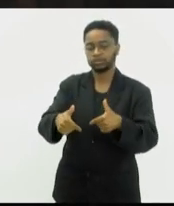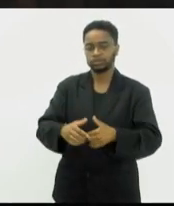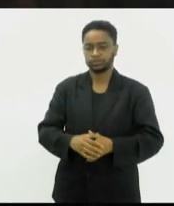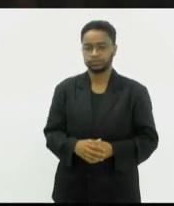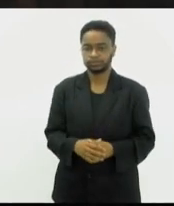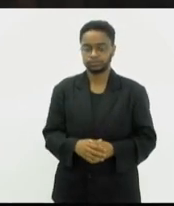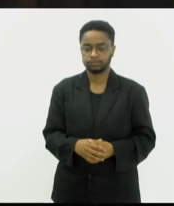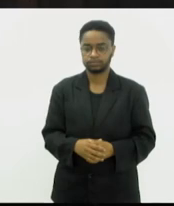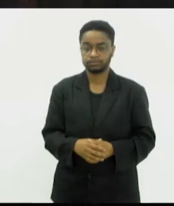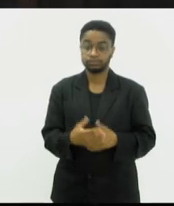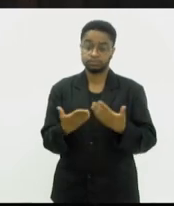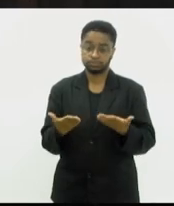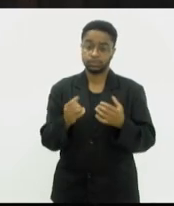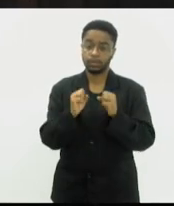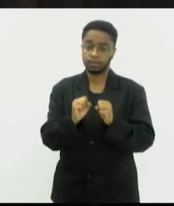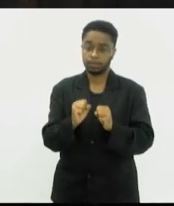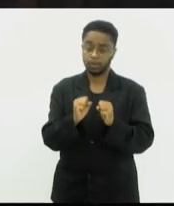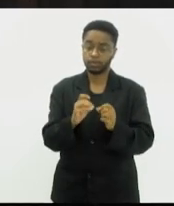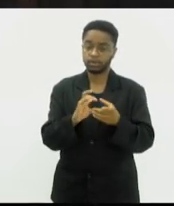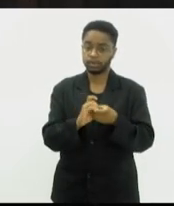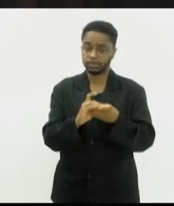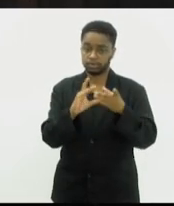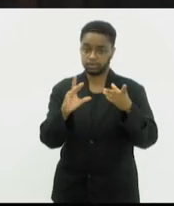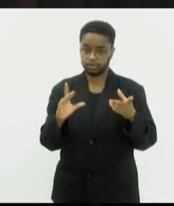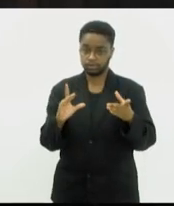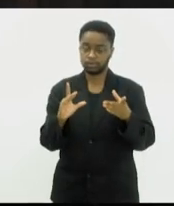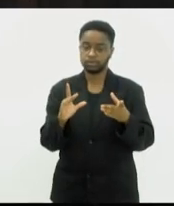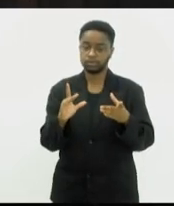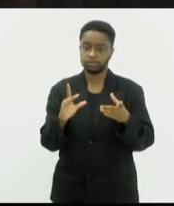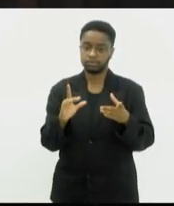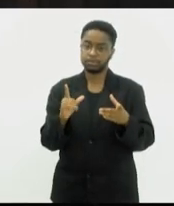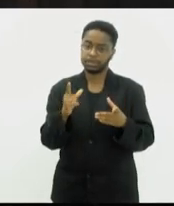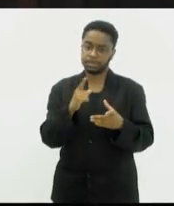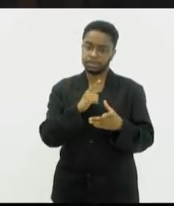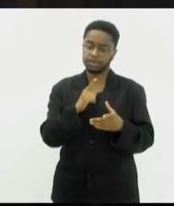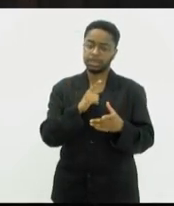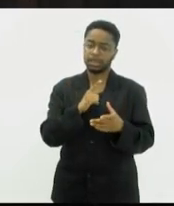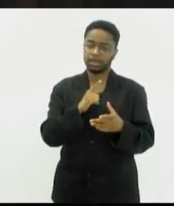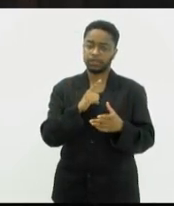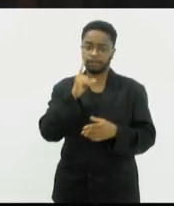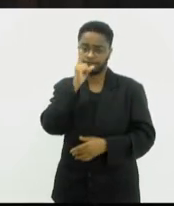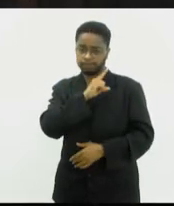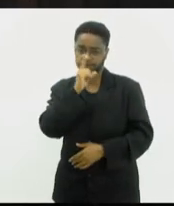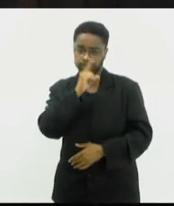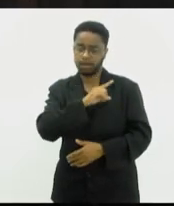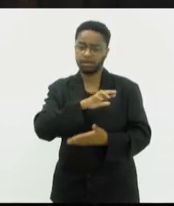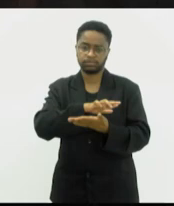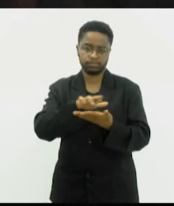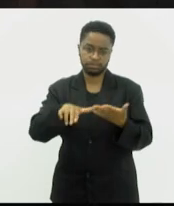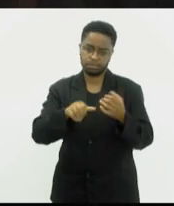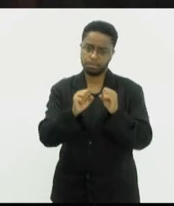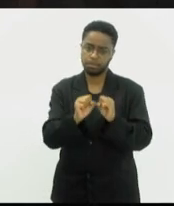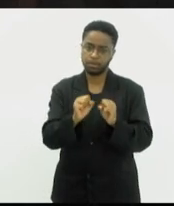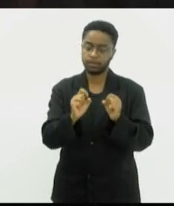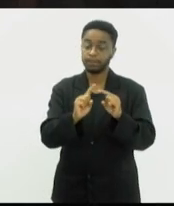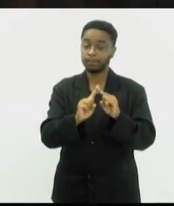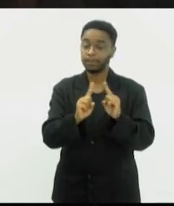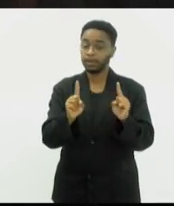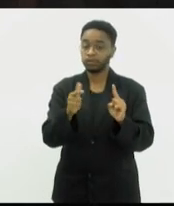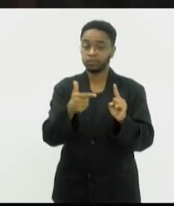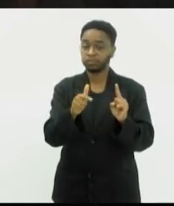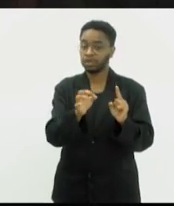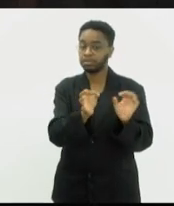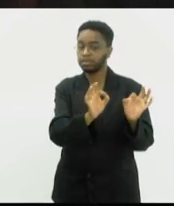Pode ter, na democracia, muitos vícios, muitos defeitos, mas não tem